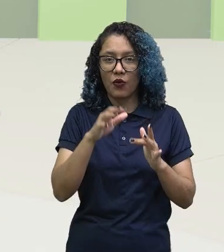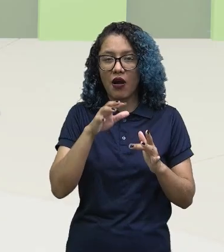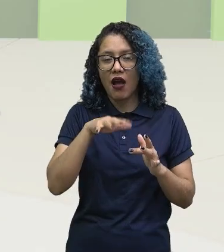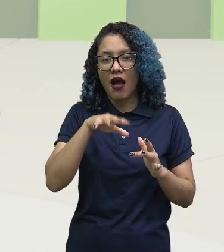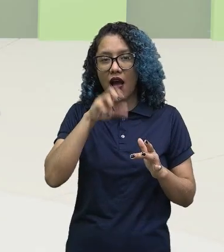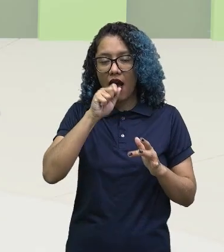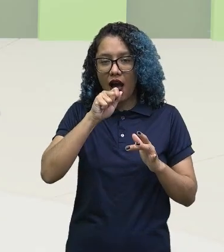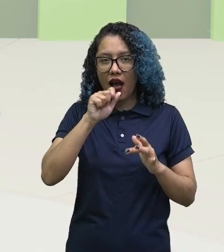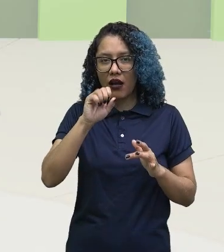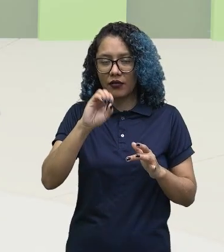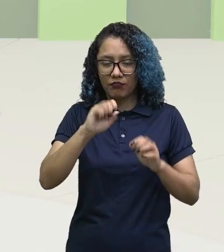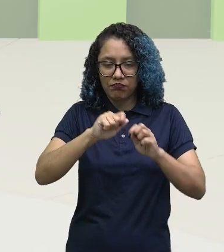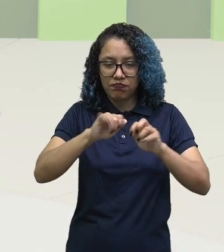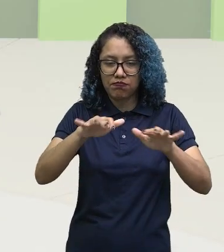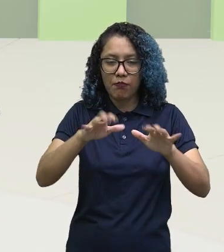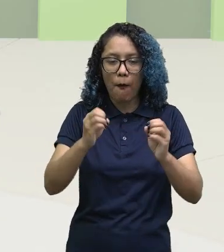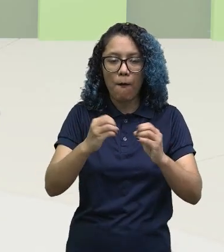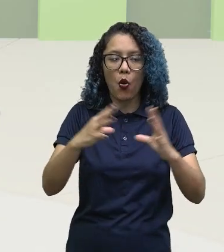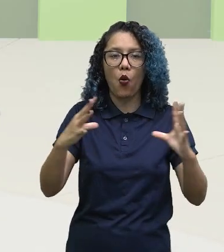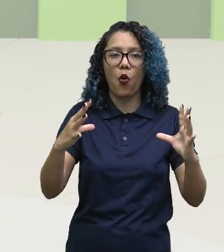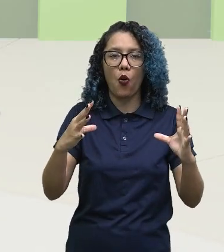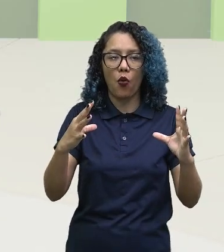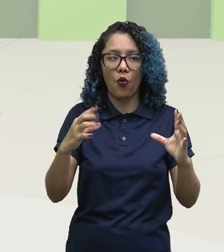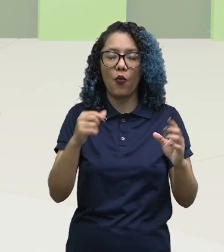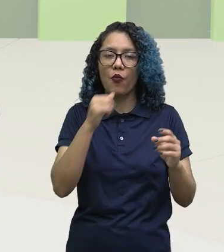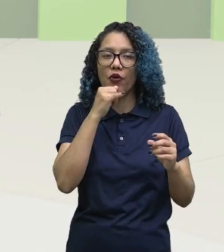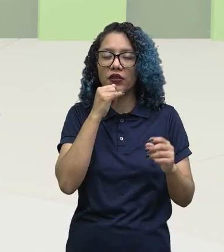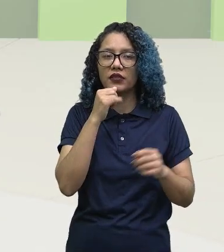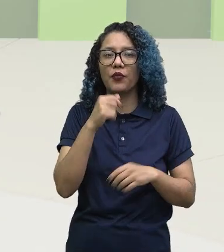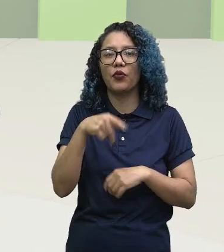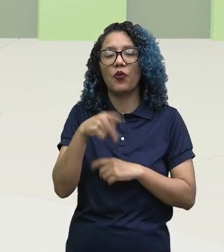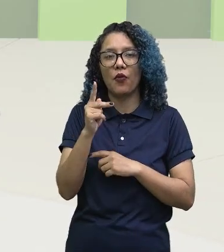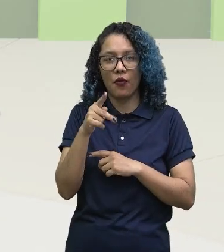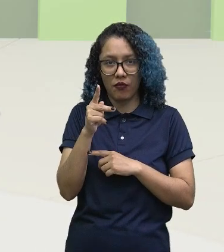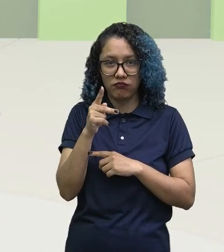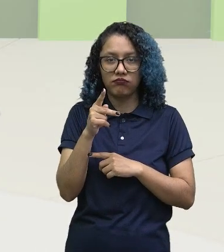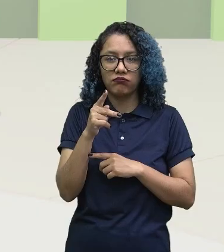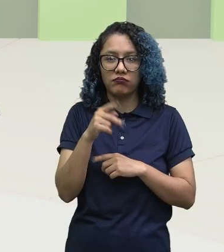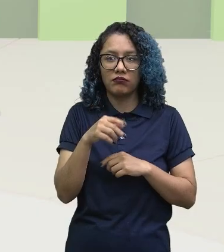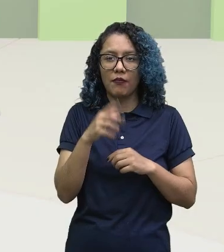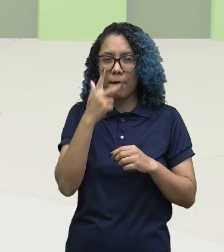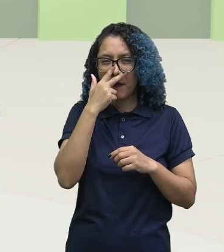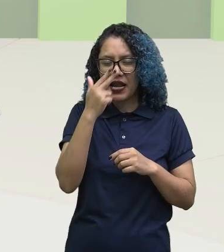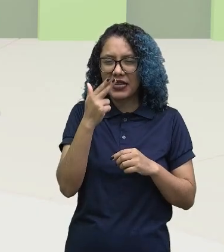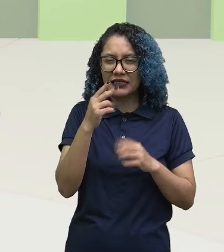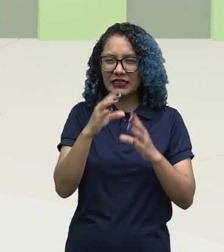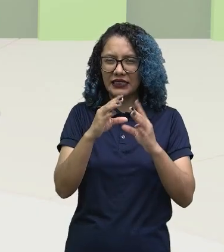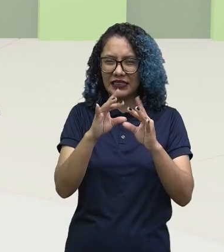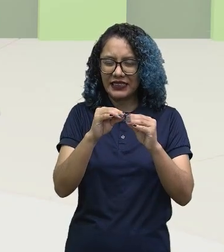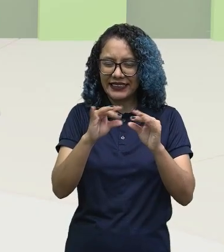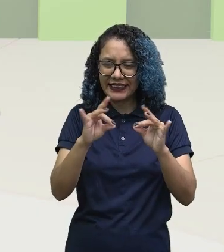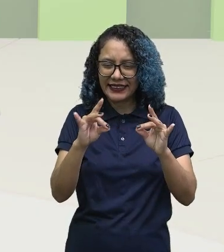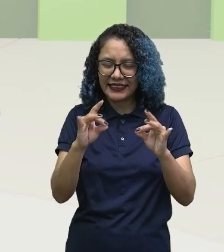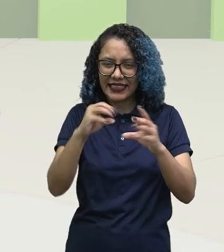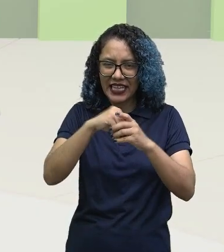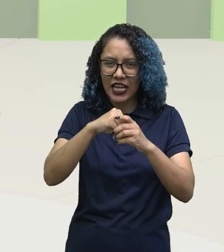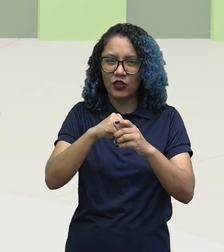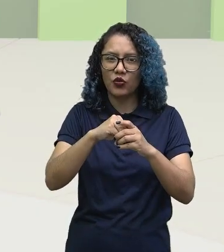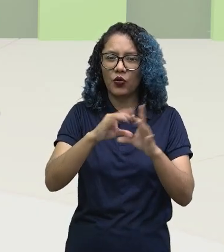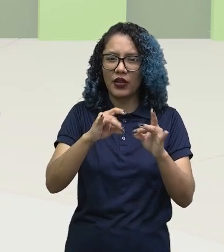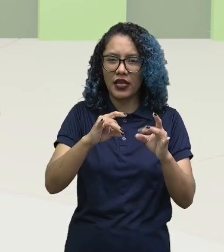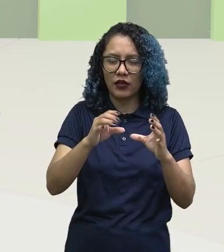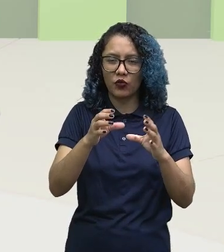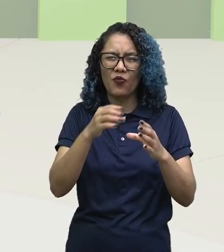explodir, tá? Nós temos substâncias, por exemplo, como o potássio. Ele é como se fosse uma pasta dentro de um líquido, né? Um queijo,